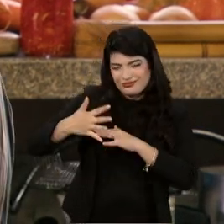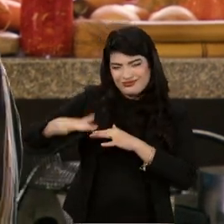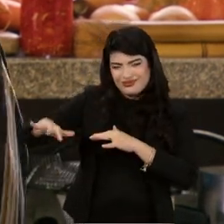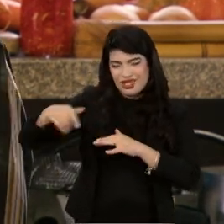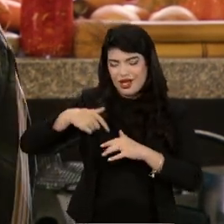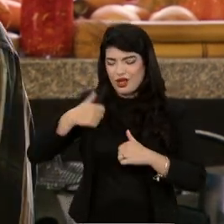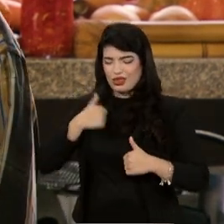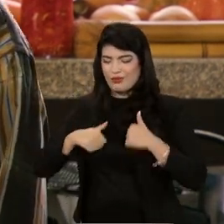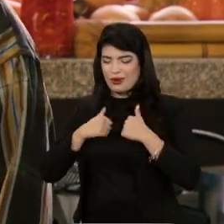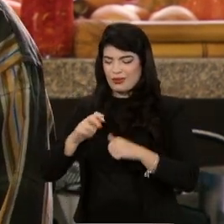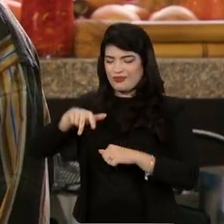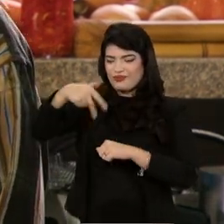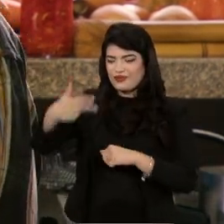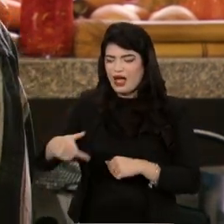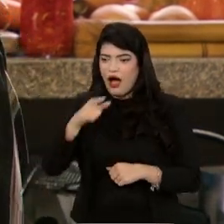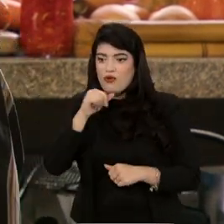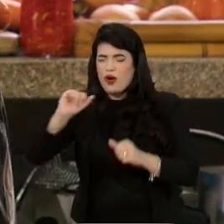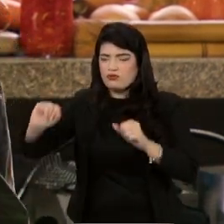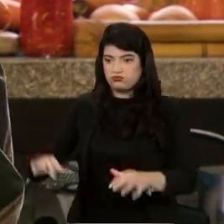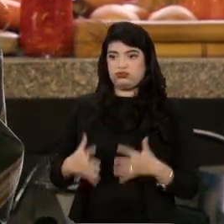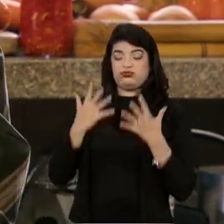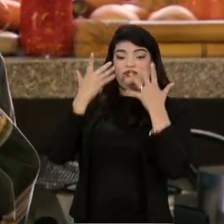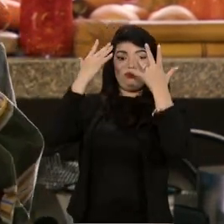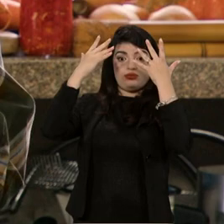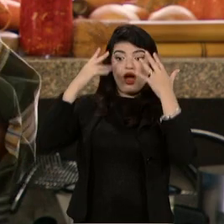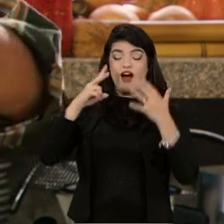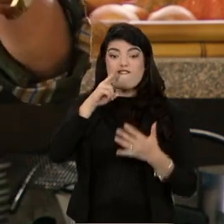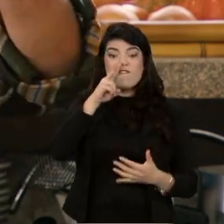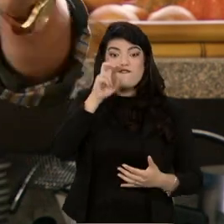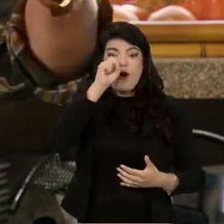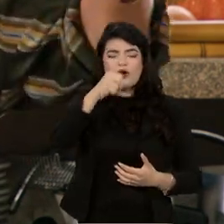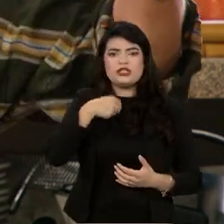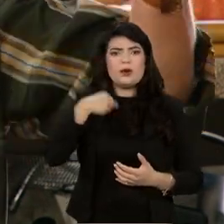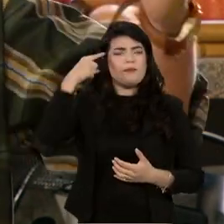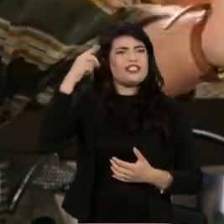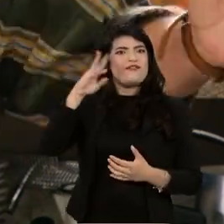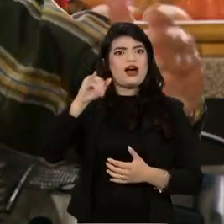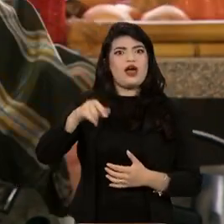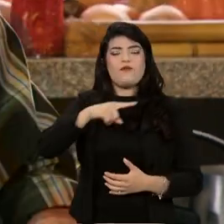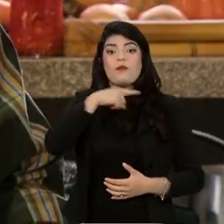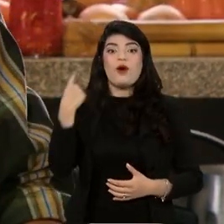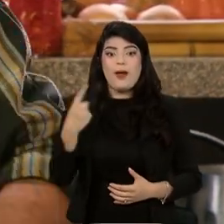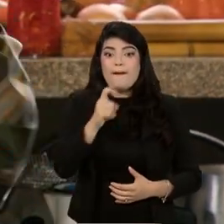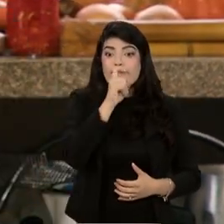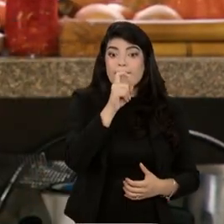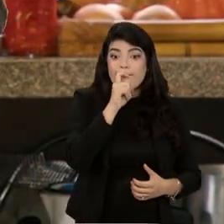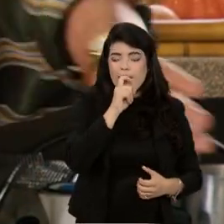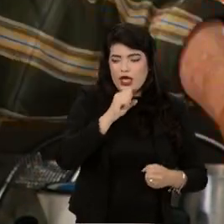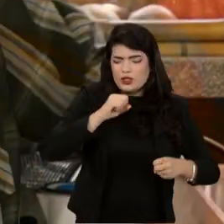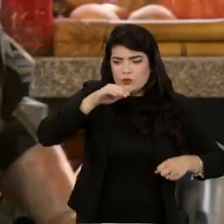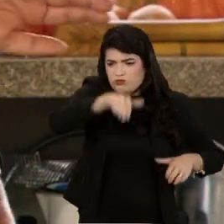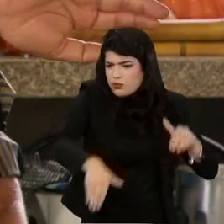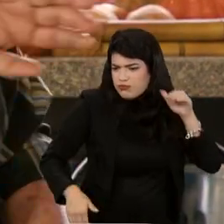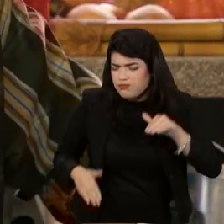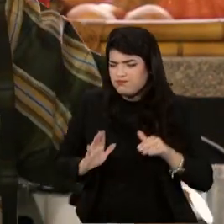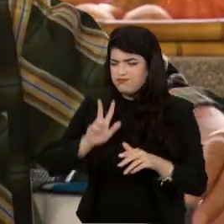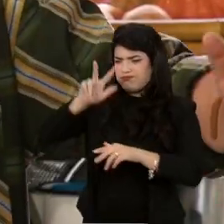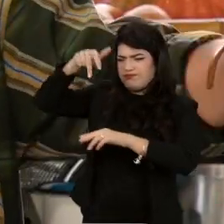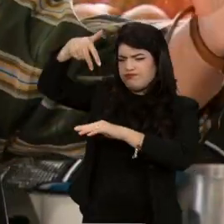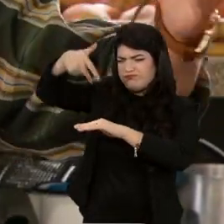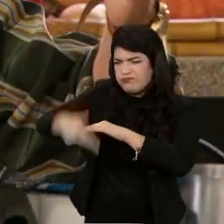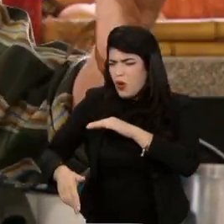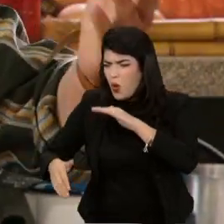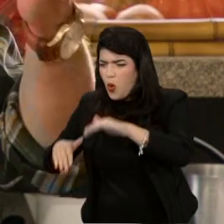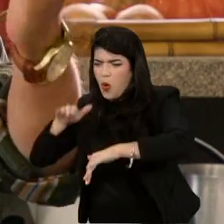Ah, quando a correnteza veio, eu vi a morte aparecer, mas papai saltou dentro d'água, nadando mais do que um